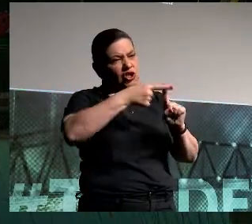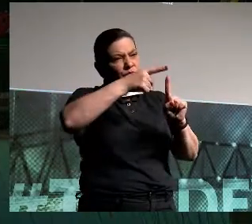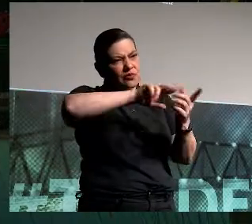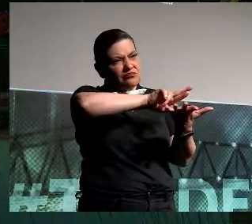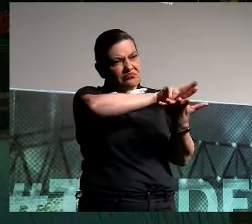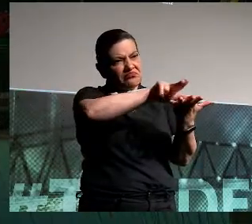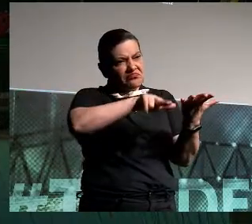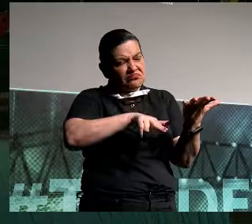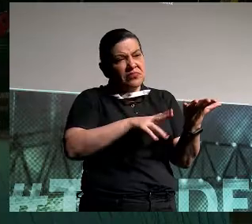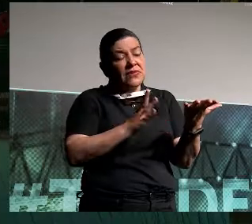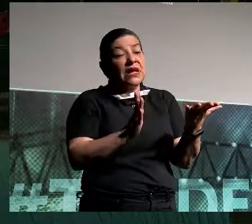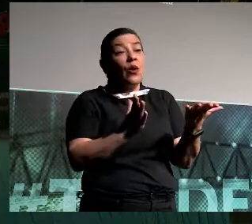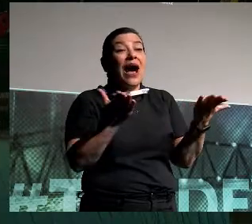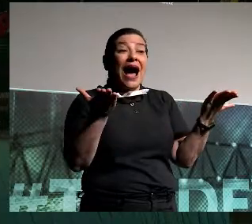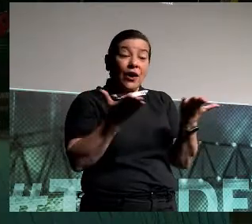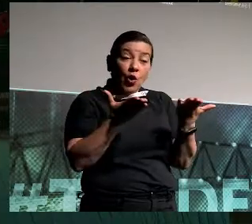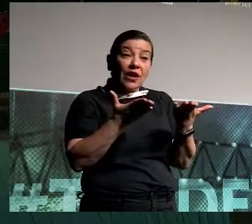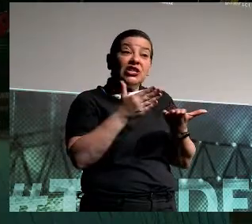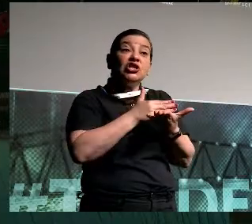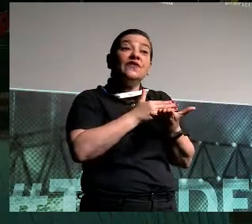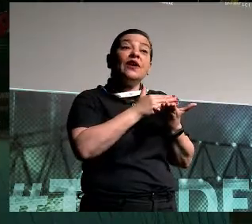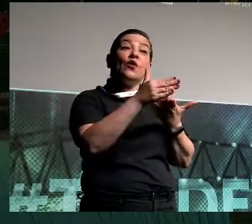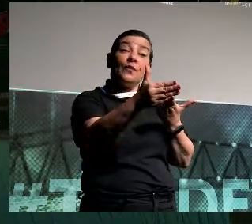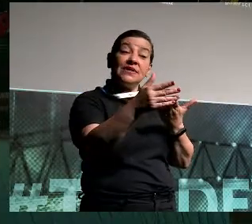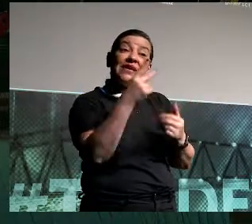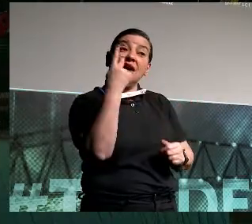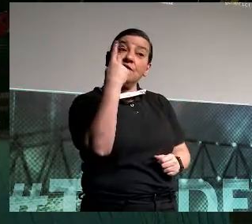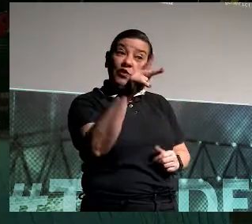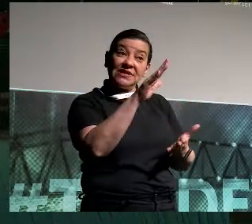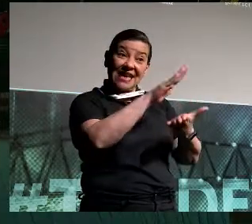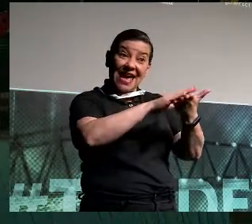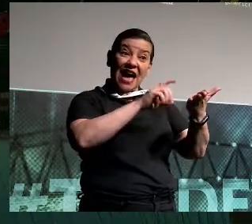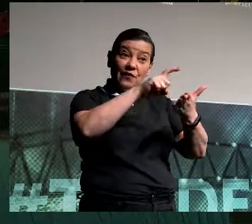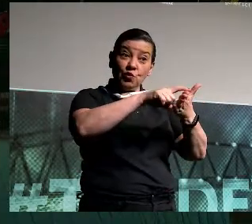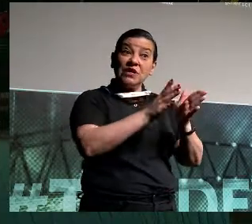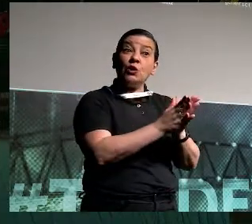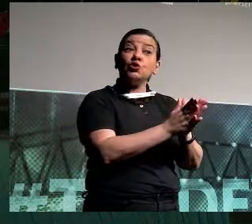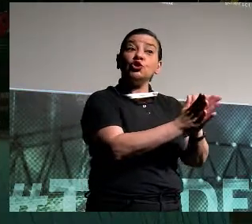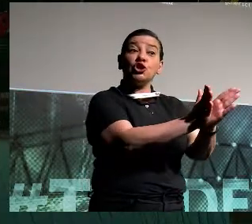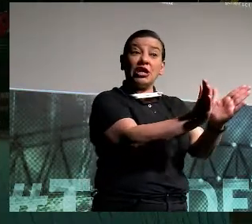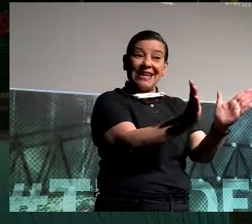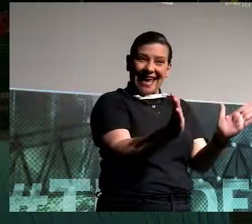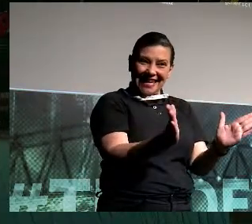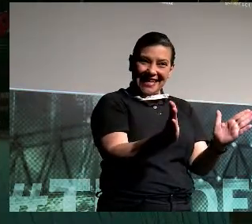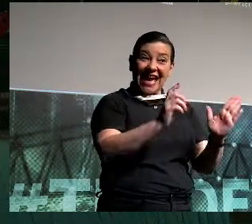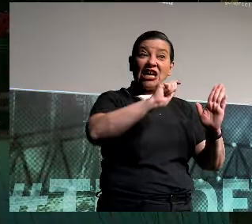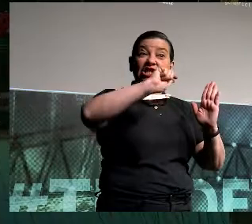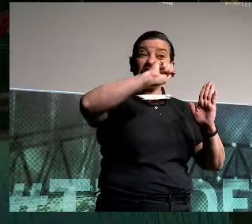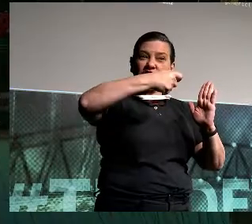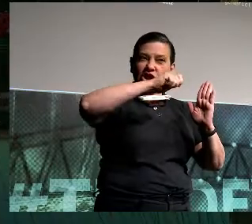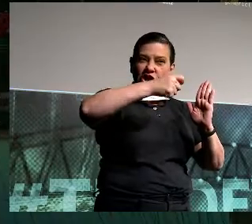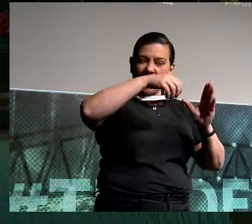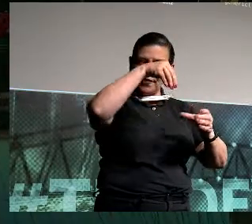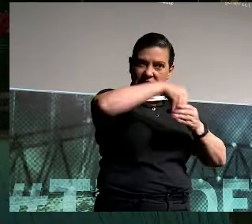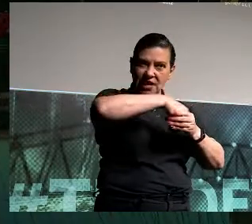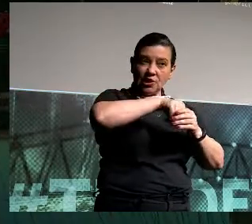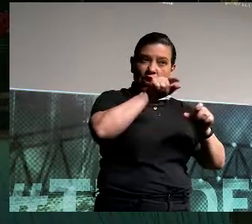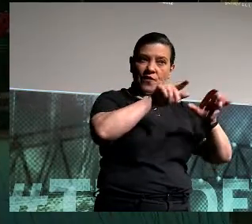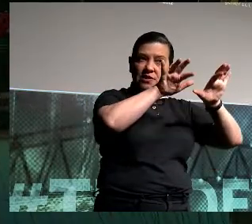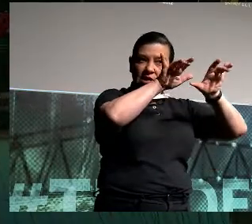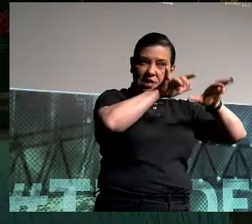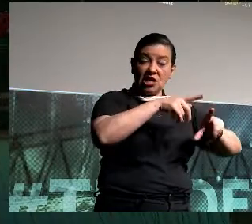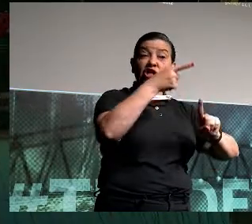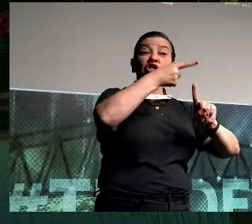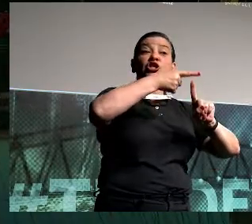perfeita. Então, vamos fazer isso. Você vai ter a sua função genérica, que dentro dessas chaves aqui, você vai declarar o seu